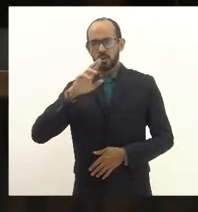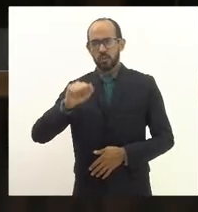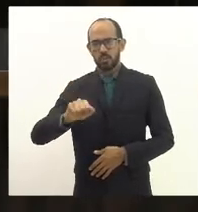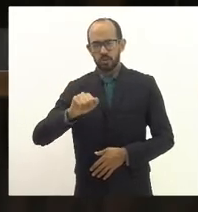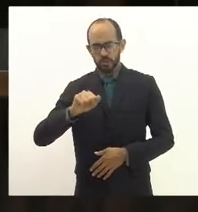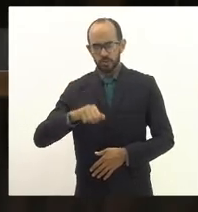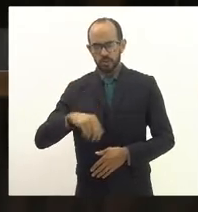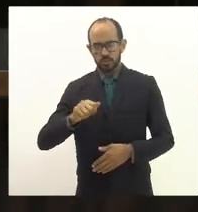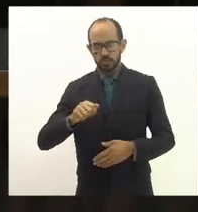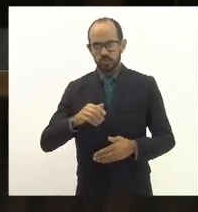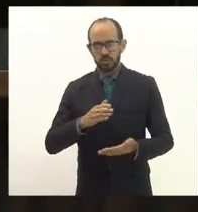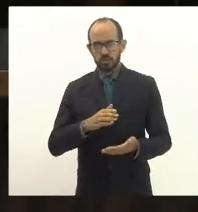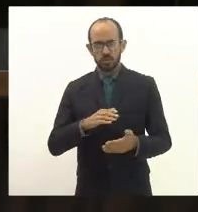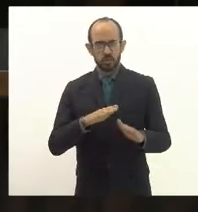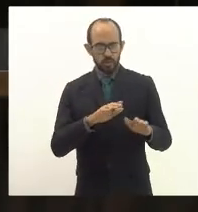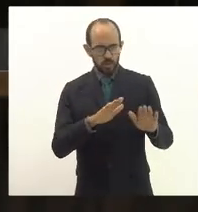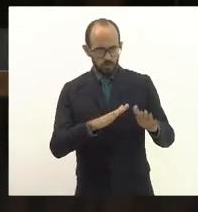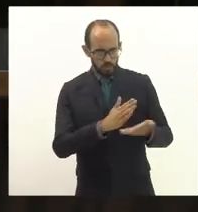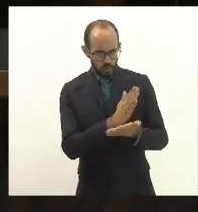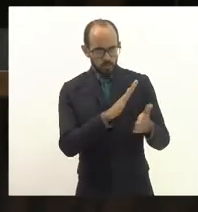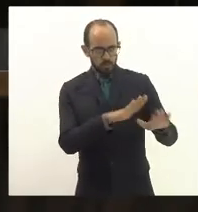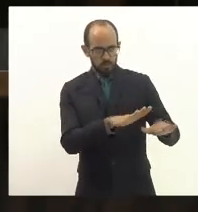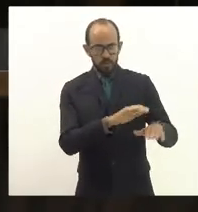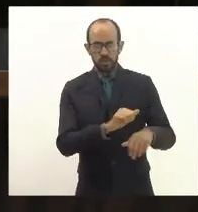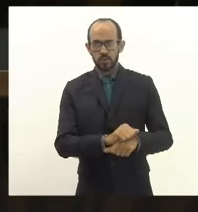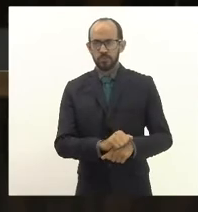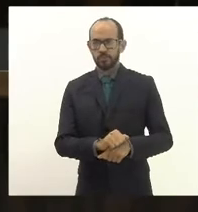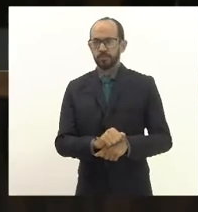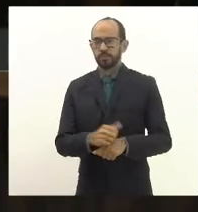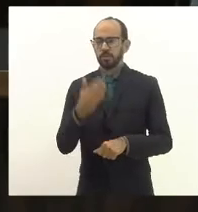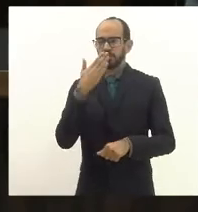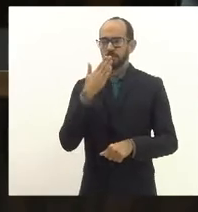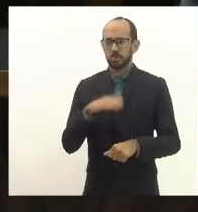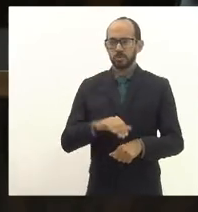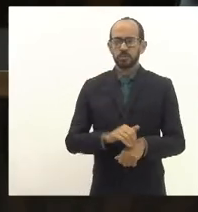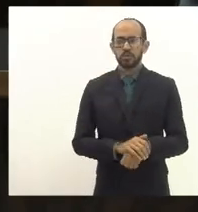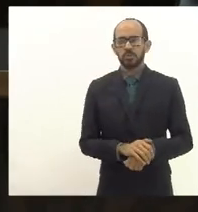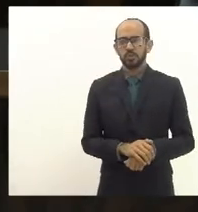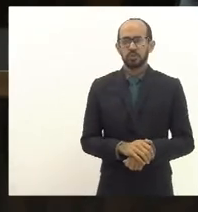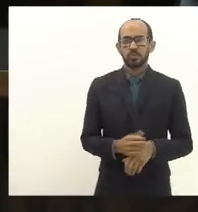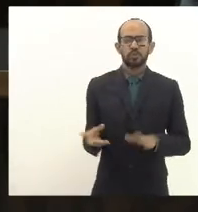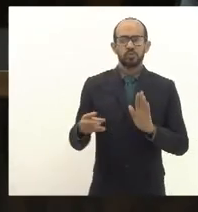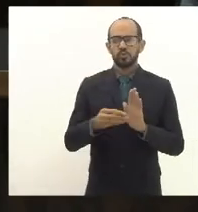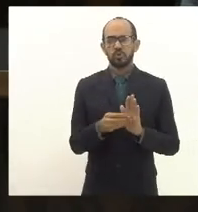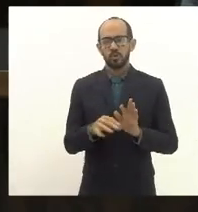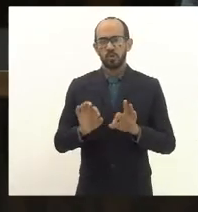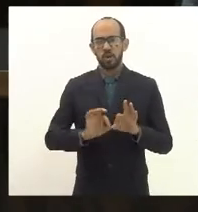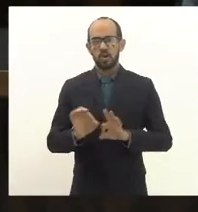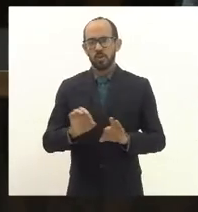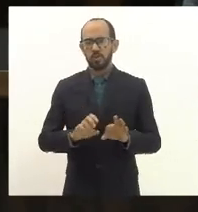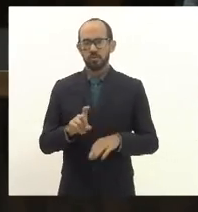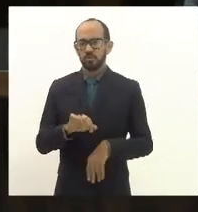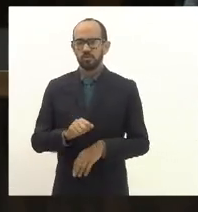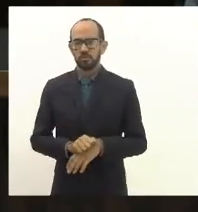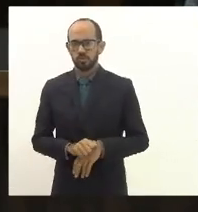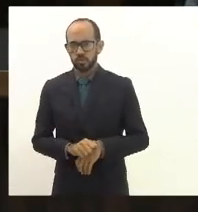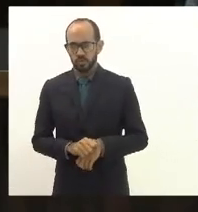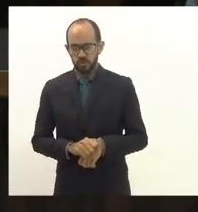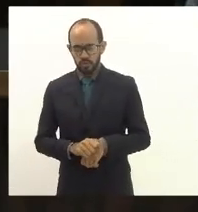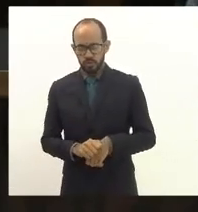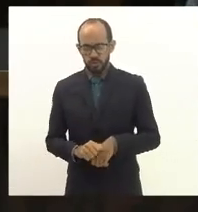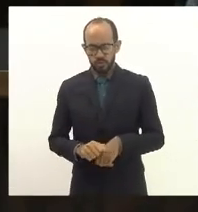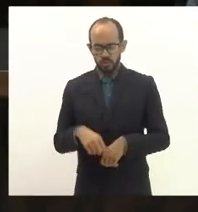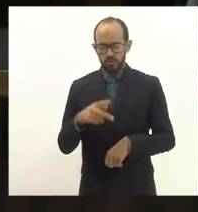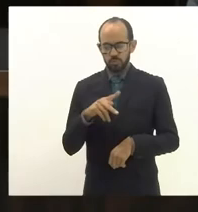aprovam, permaneçam como estão, aprovado. Há sobre a mesa requerimentos de inclusão na ordem do dia dos